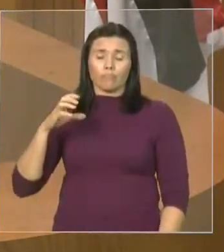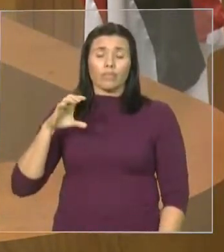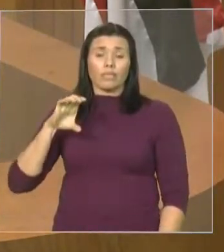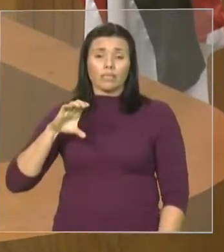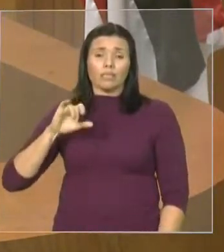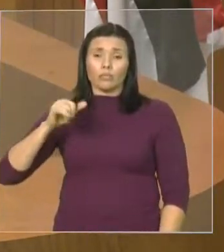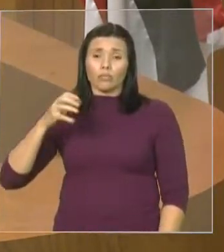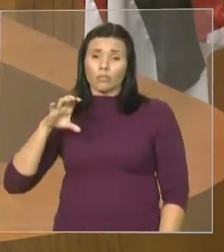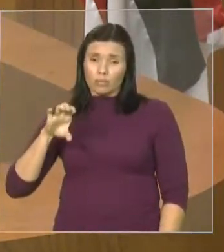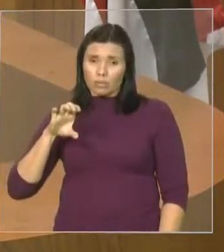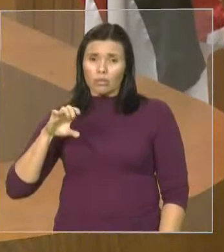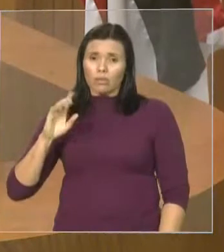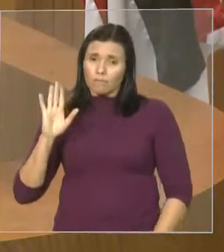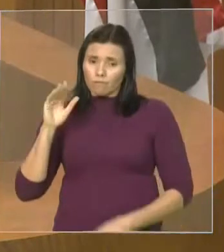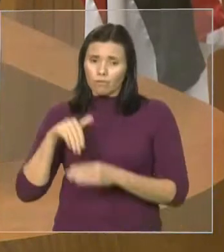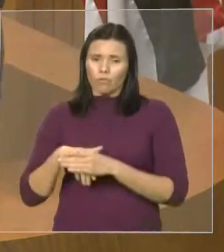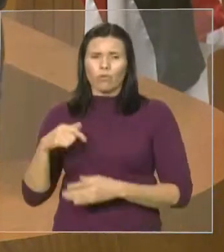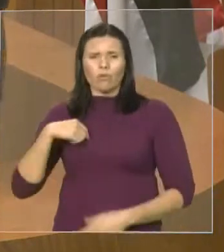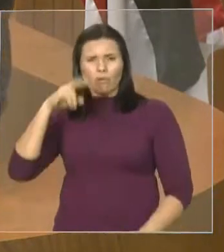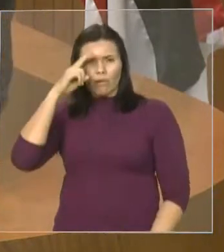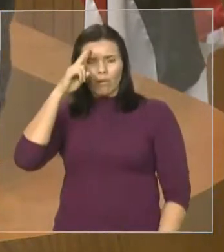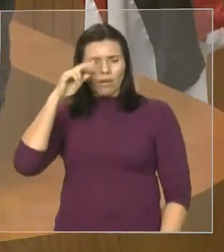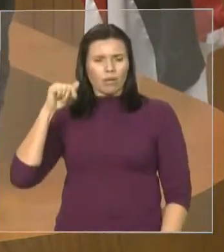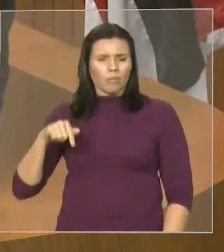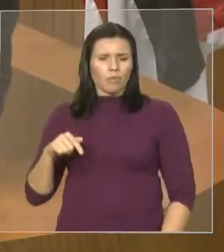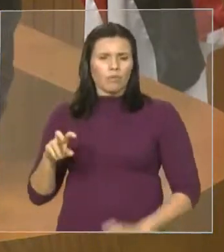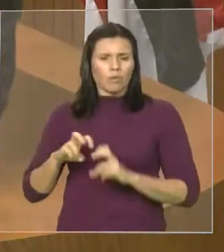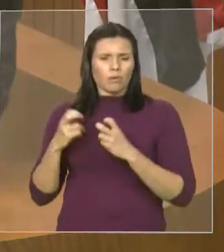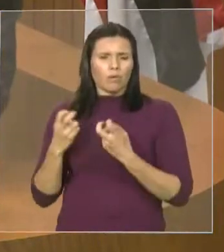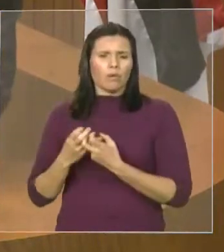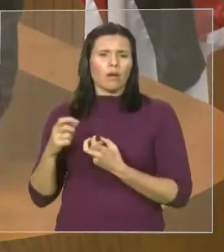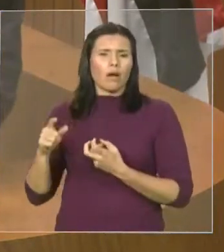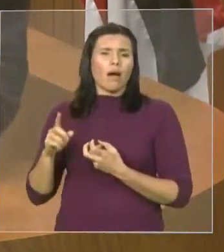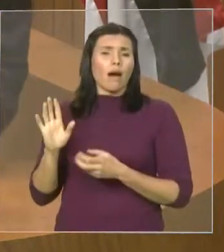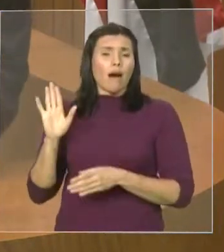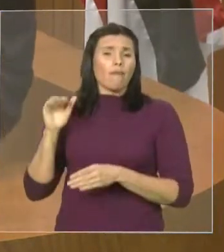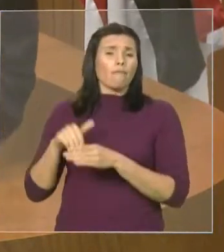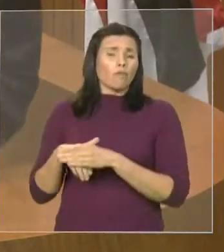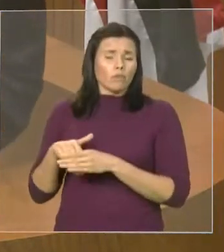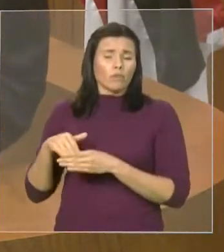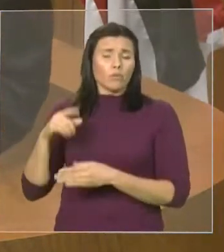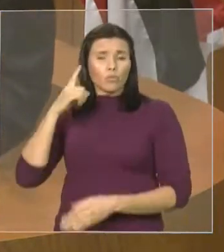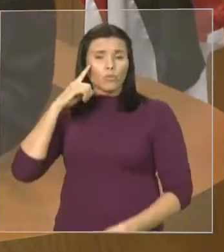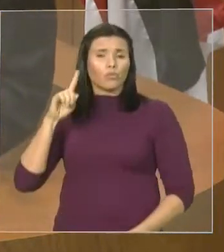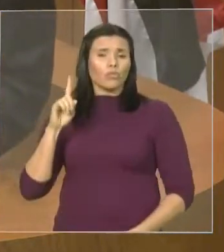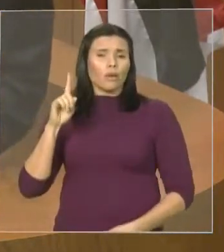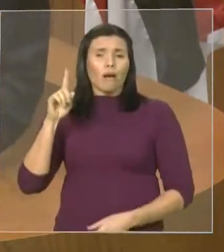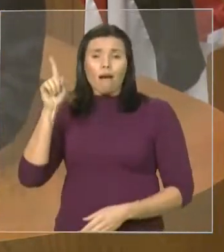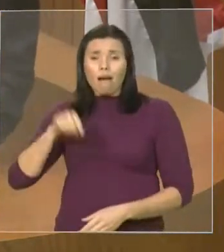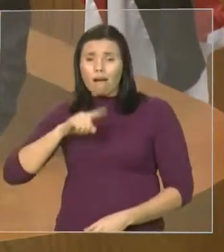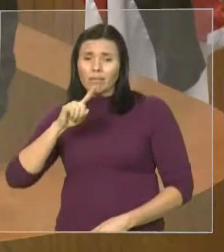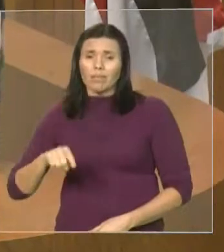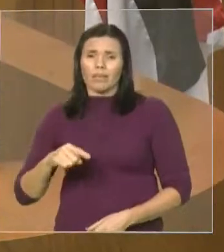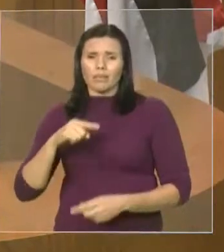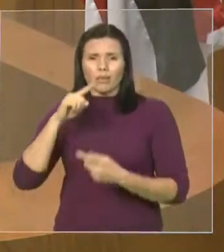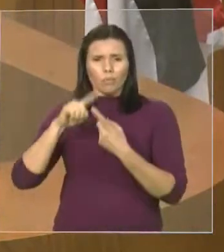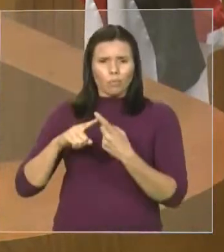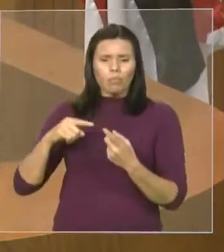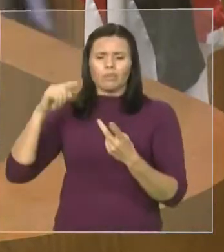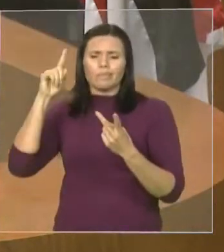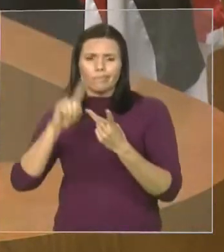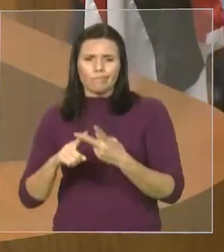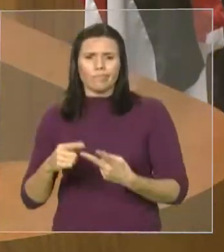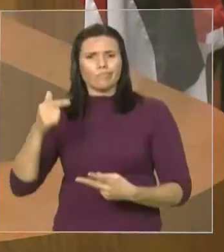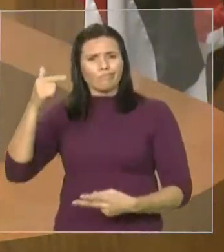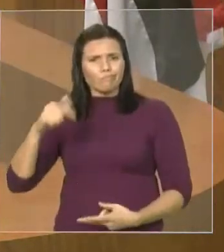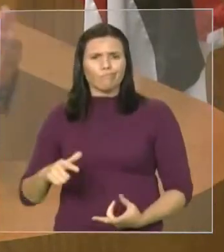na Comissão de Constituição e Justiça a votação foi adiada 2 vezes para que chegasse a um acordo entre o relator do